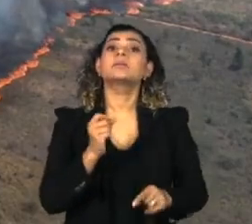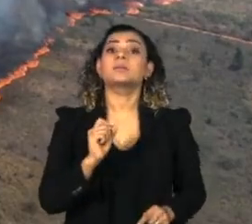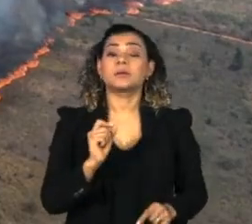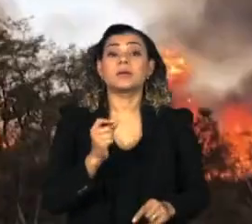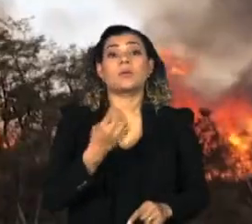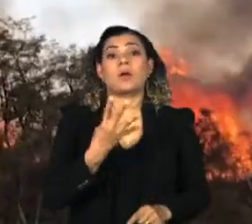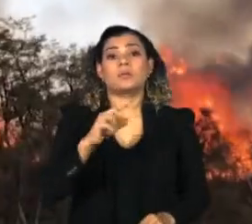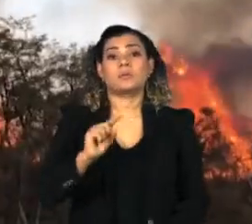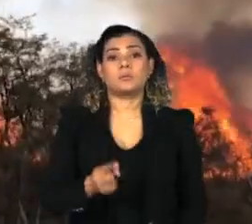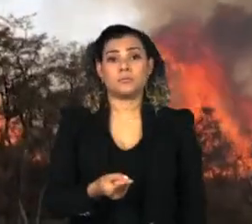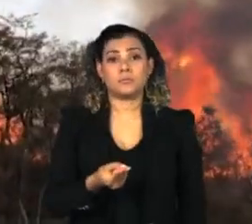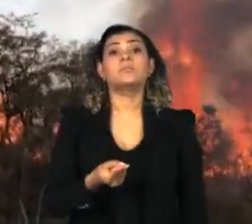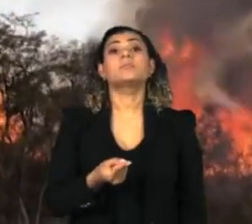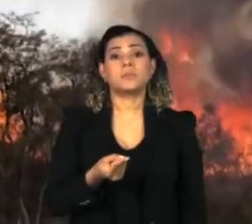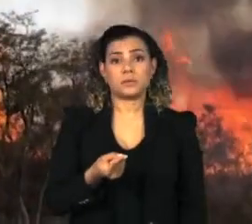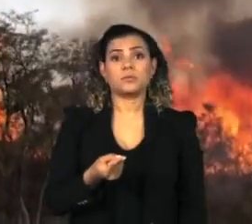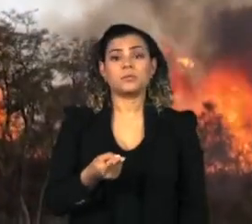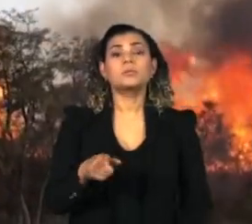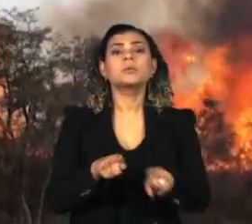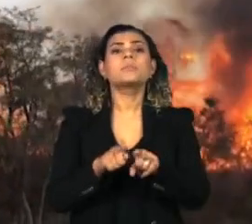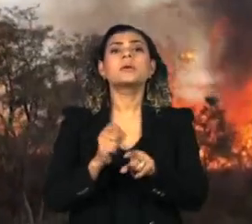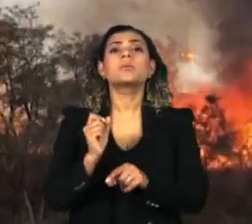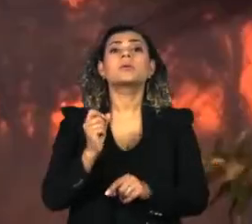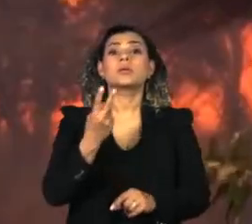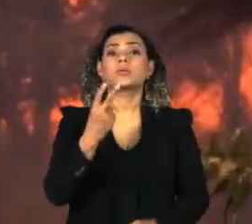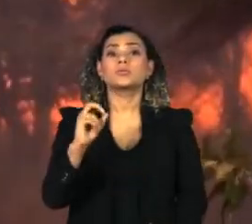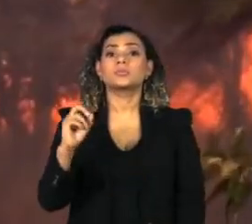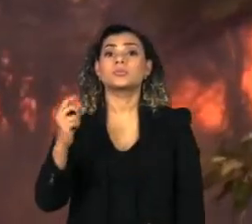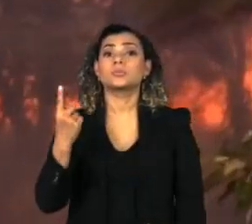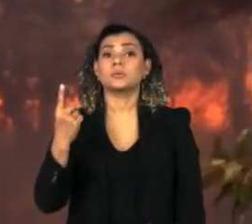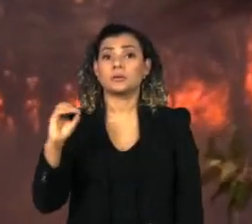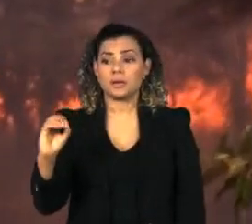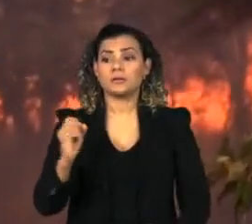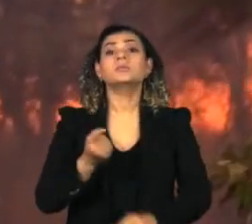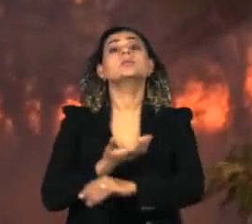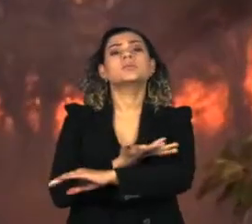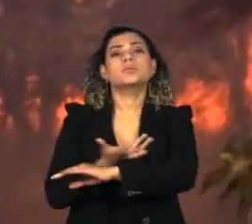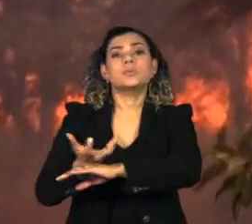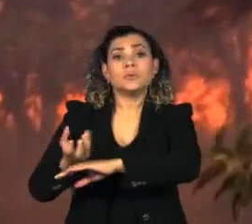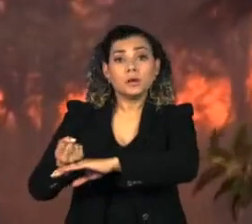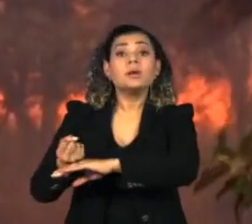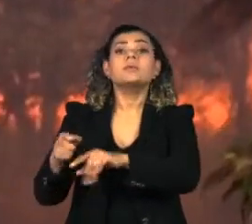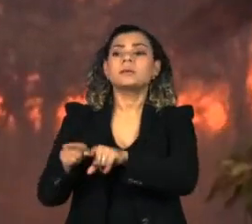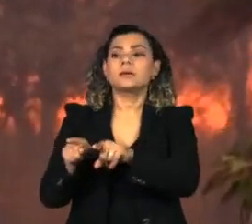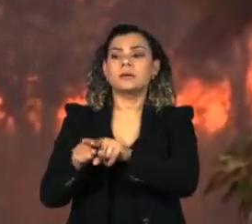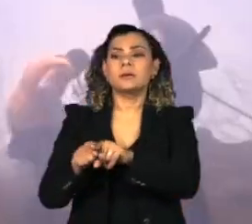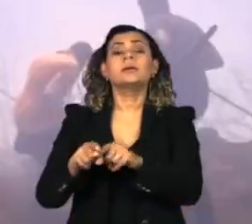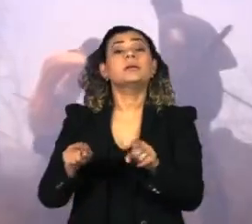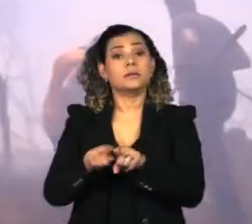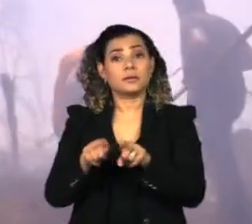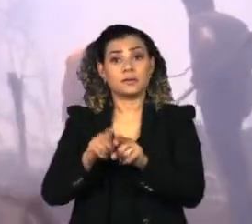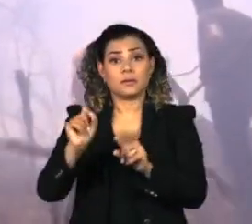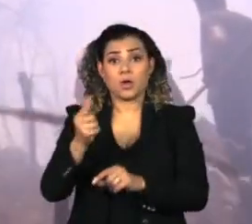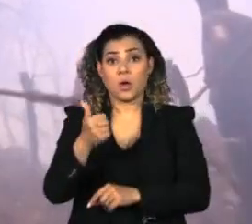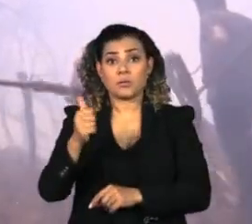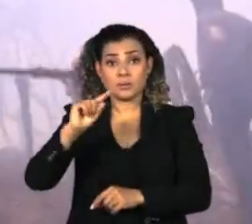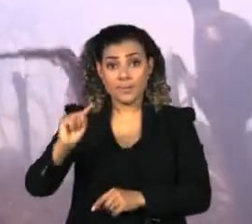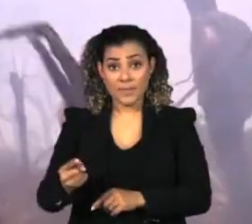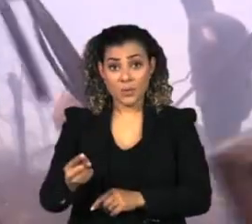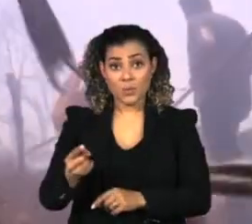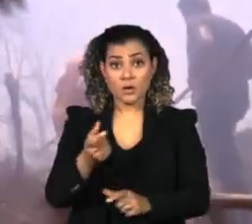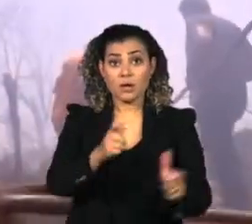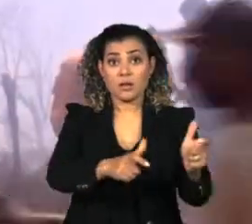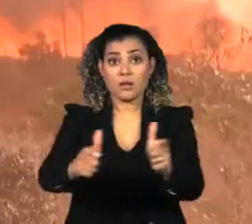4.239 focos, o maior número para junho desde 2010. No acumulado do semestre, foram 11 mil queimadas, o que não acontecia